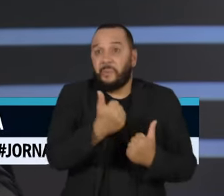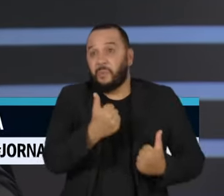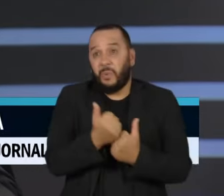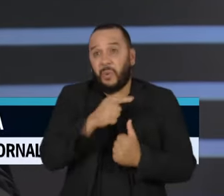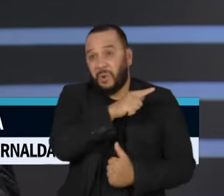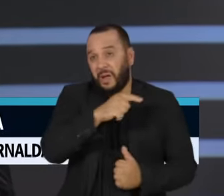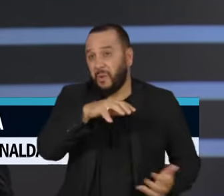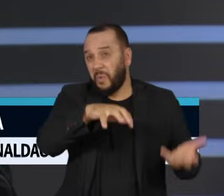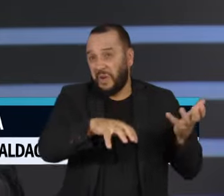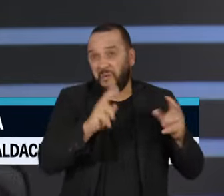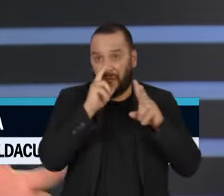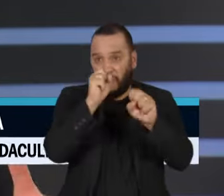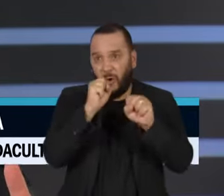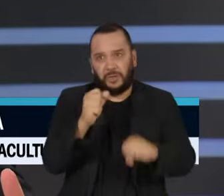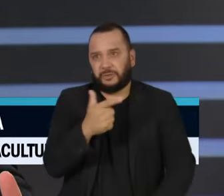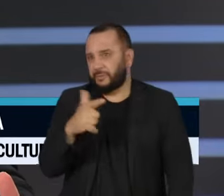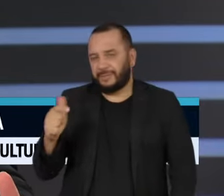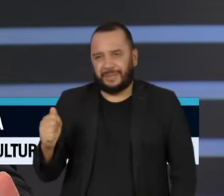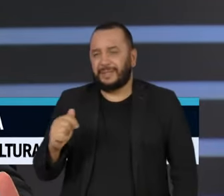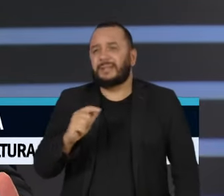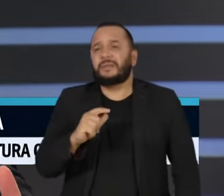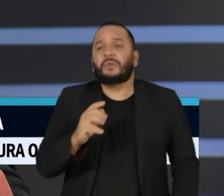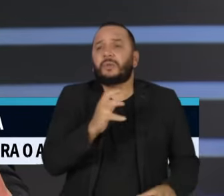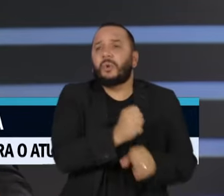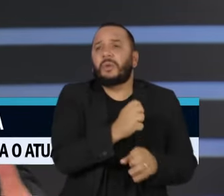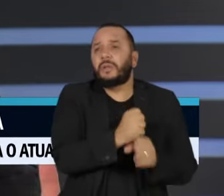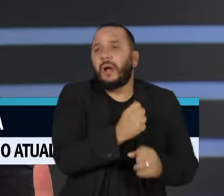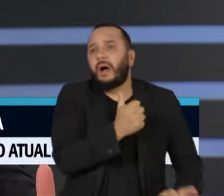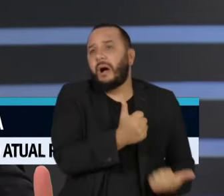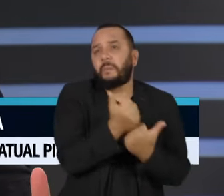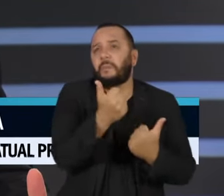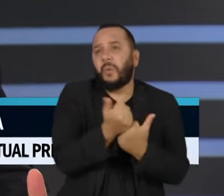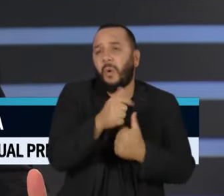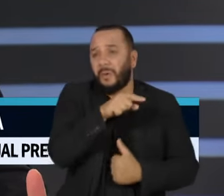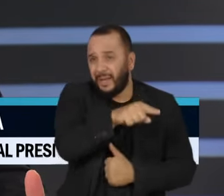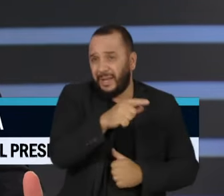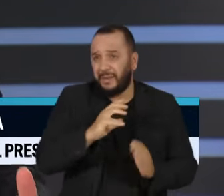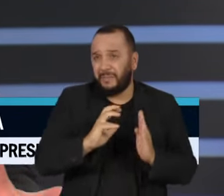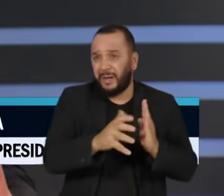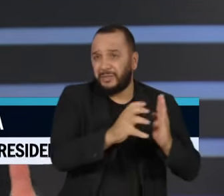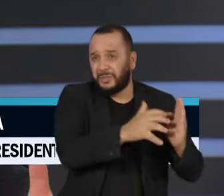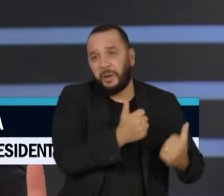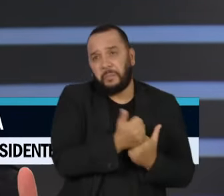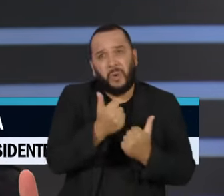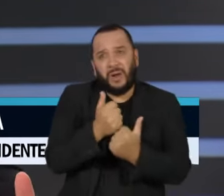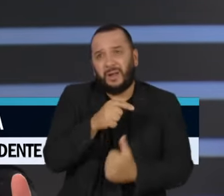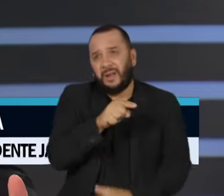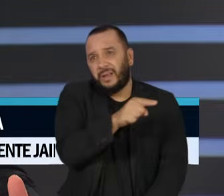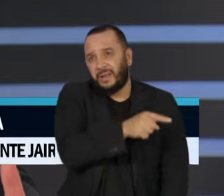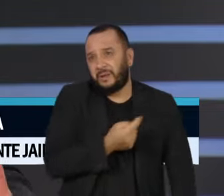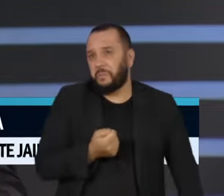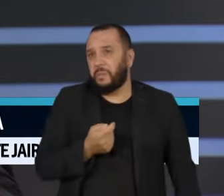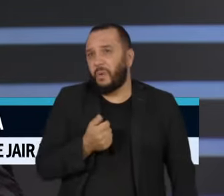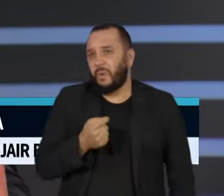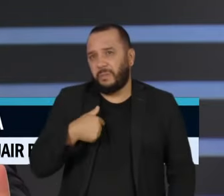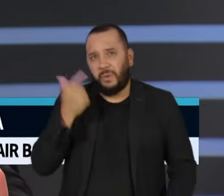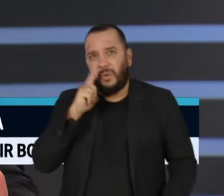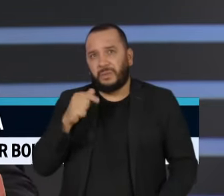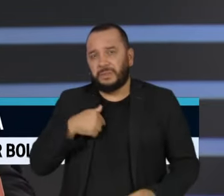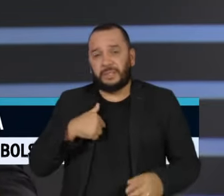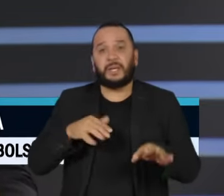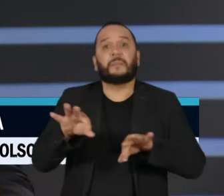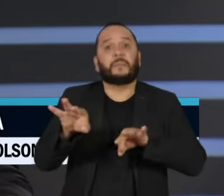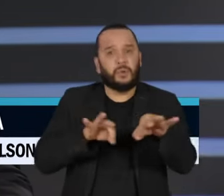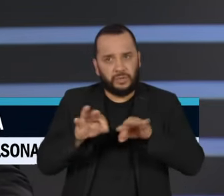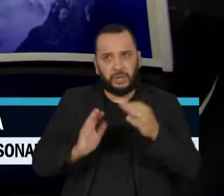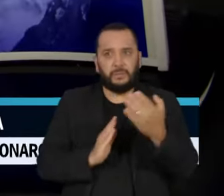de pessoas que são dos partidos que estavam com ele na eleição não é o suficiente para poder aprovar, por exemplo,